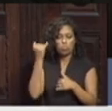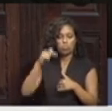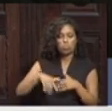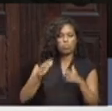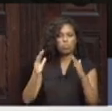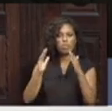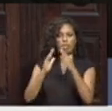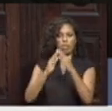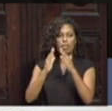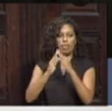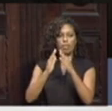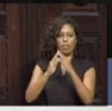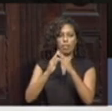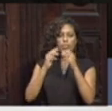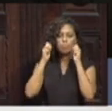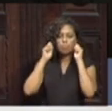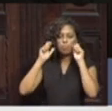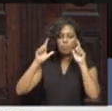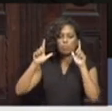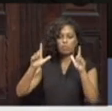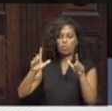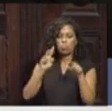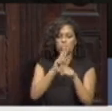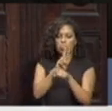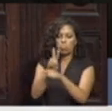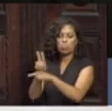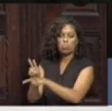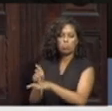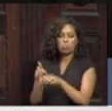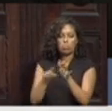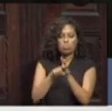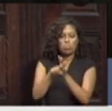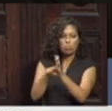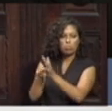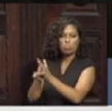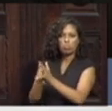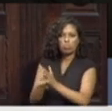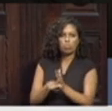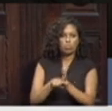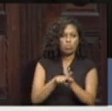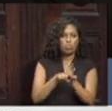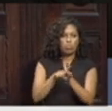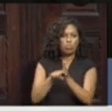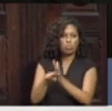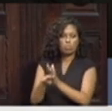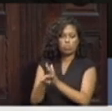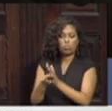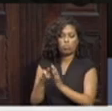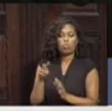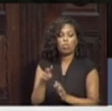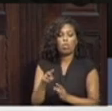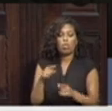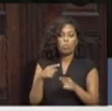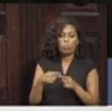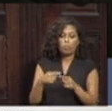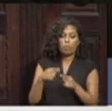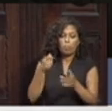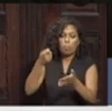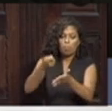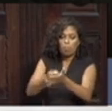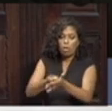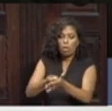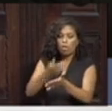urgência, nesse sentido, e realmente fazer com que a empresa faça o pagamento aos servidores da